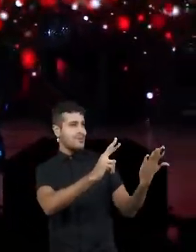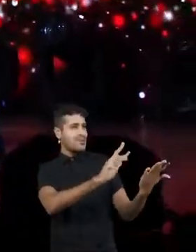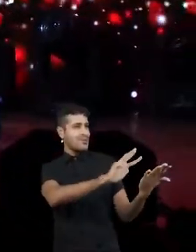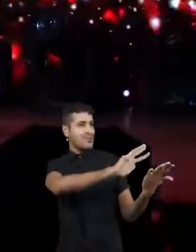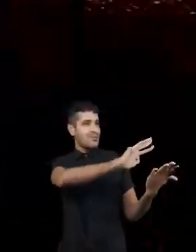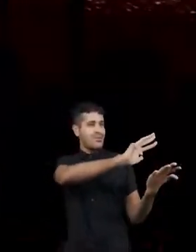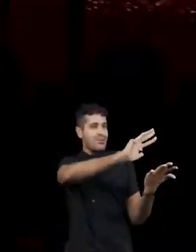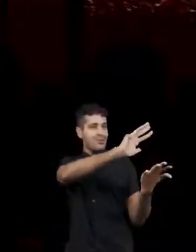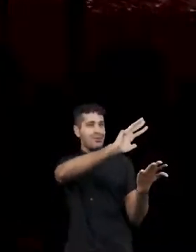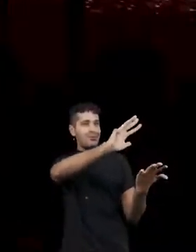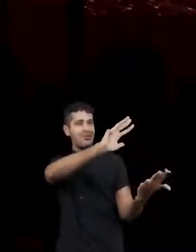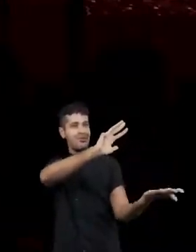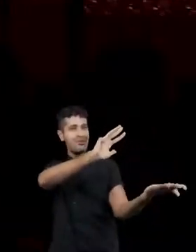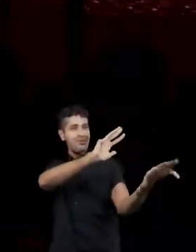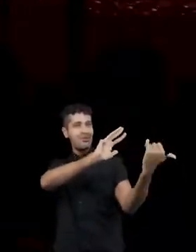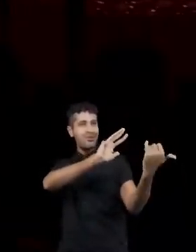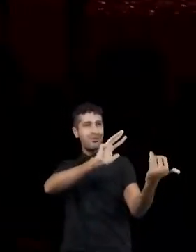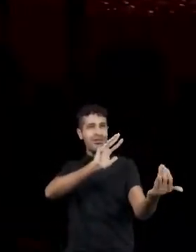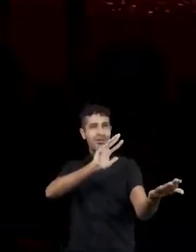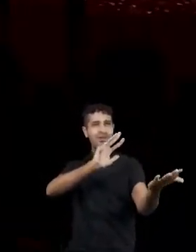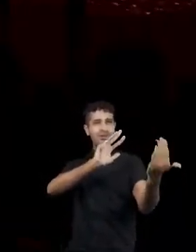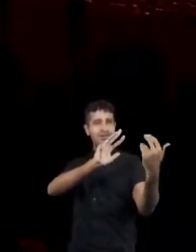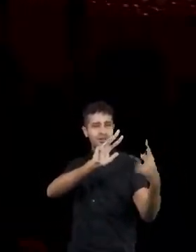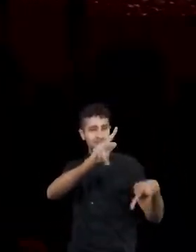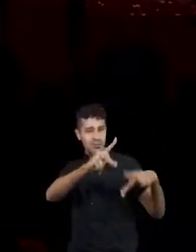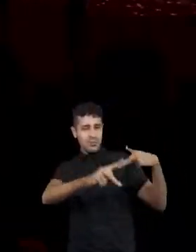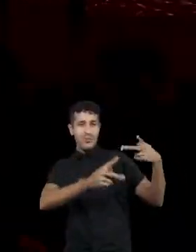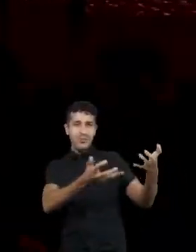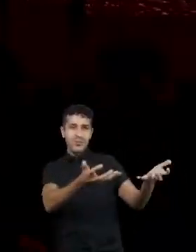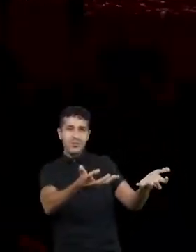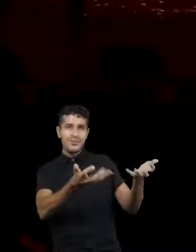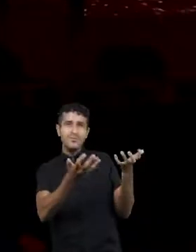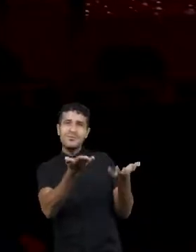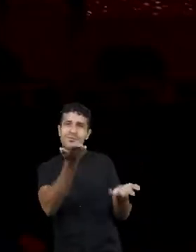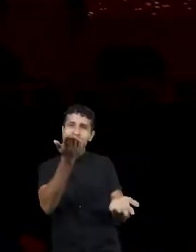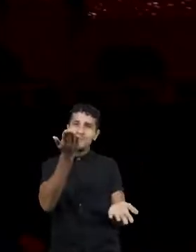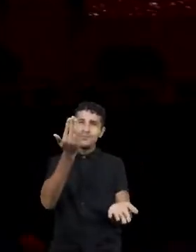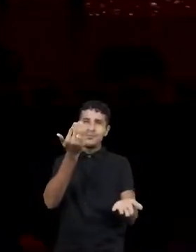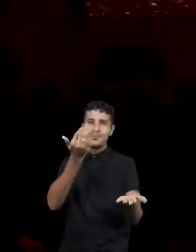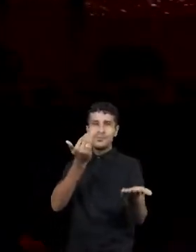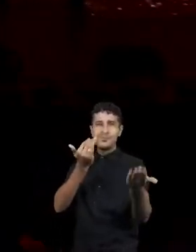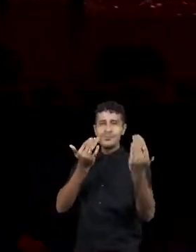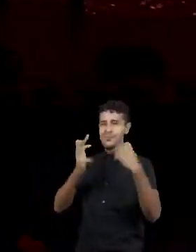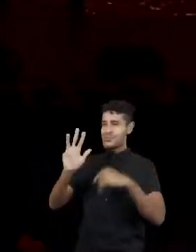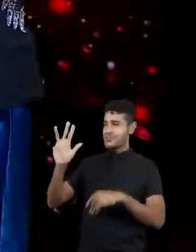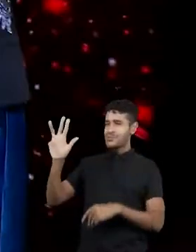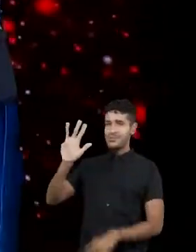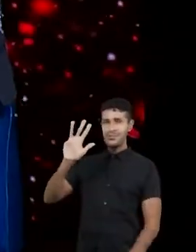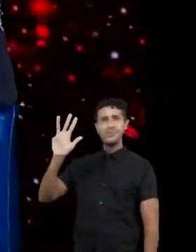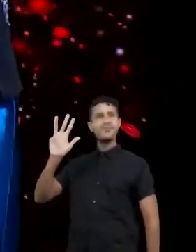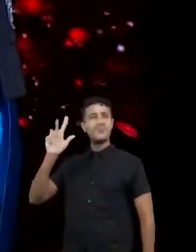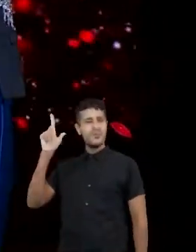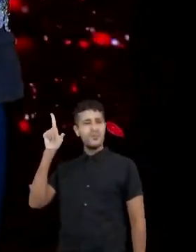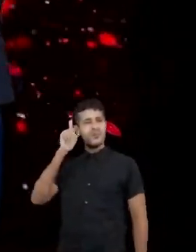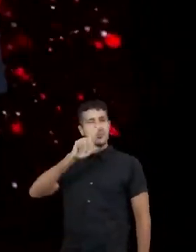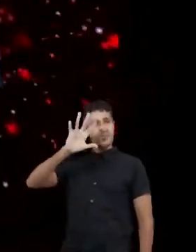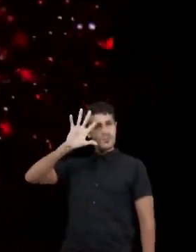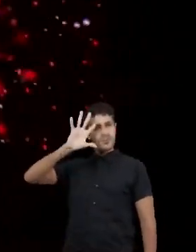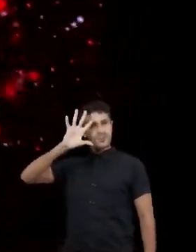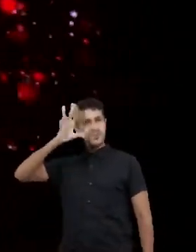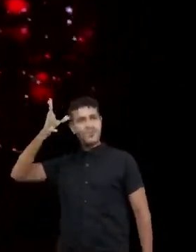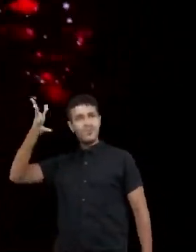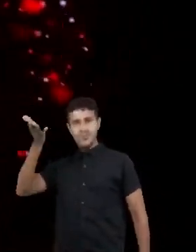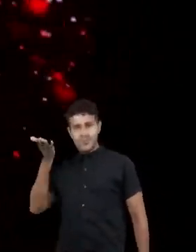povo quer. Chama, chama que o homem dá jeito. É Lula nos braços